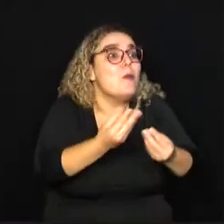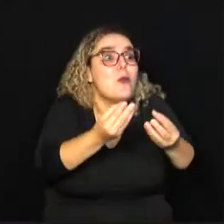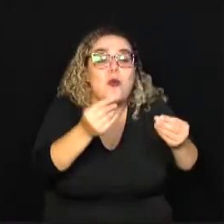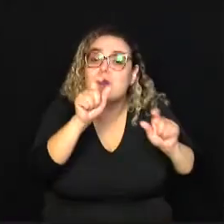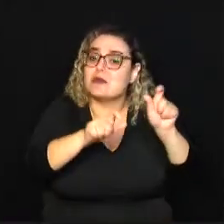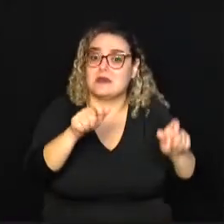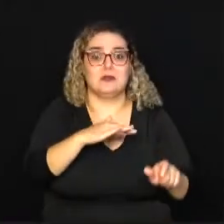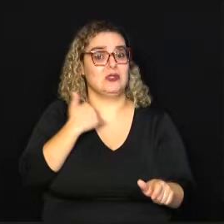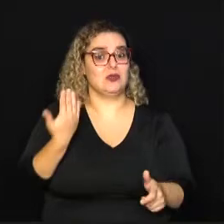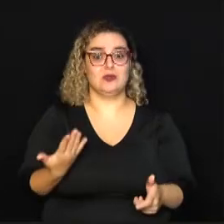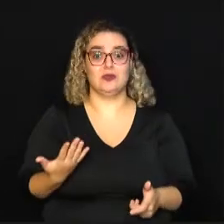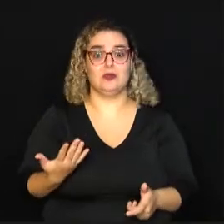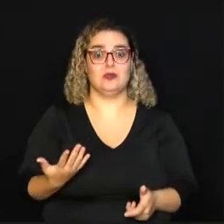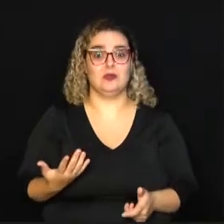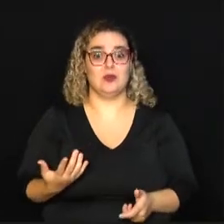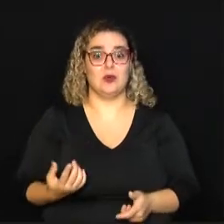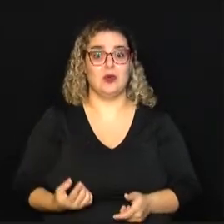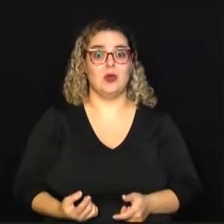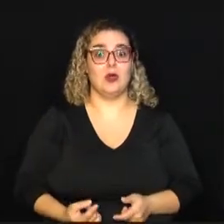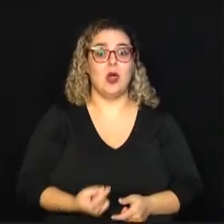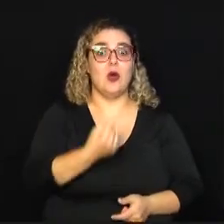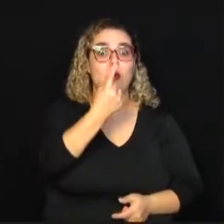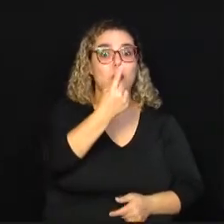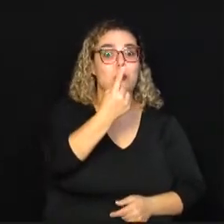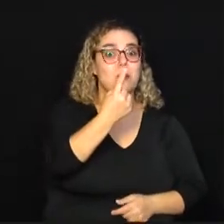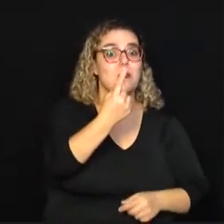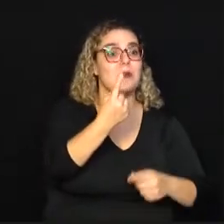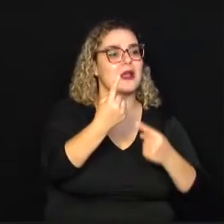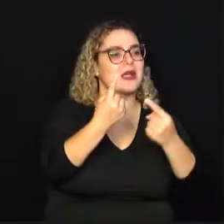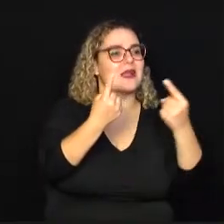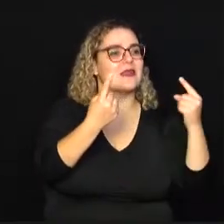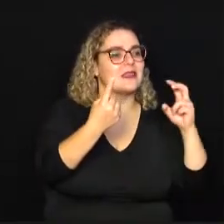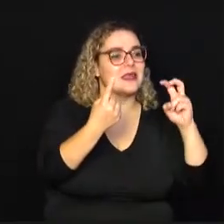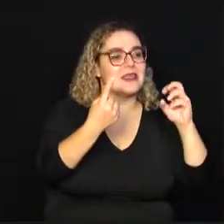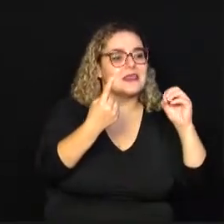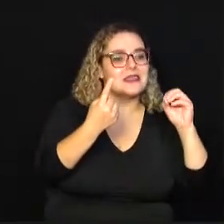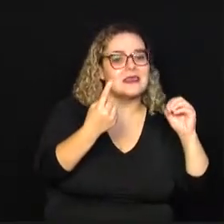com um para cada 500 campineiros ou campineiras vão ter perdido a sua vida,